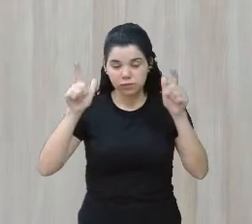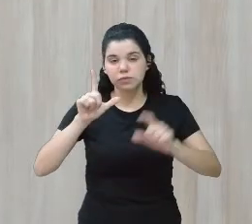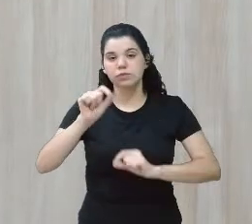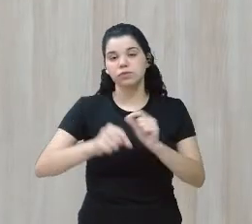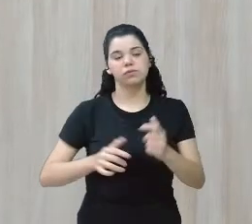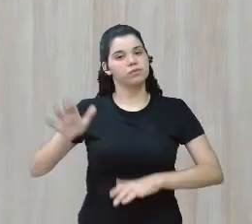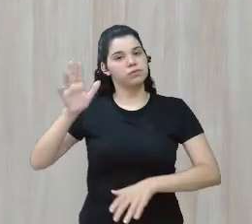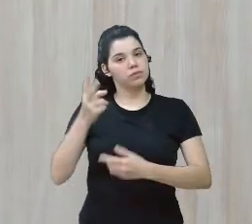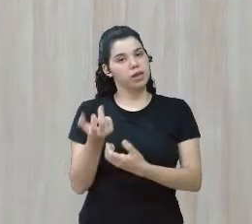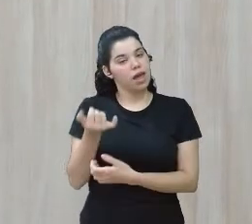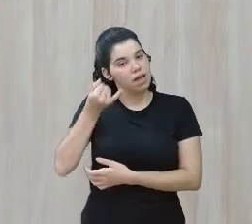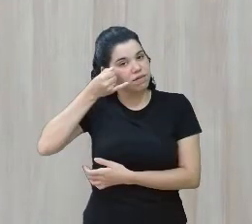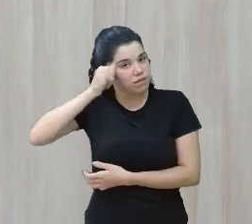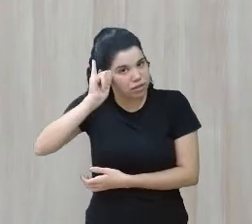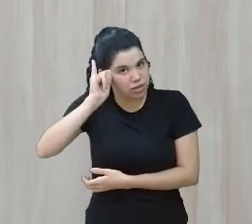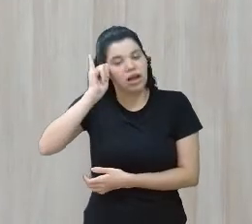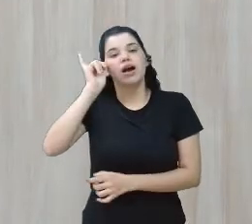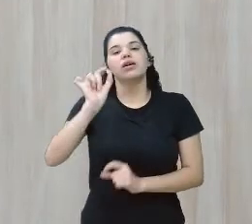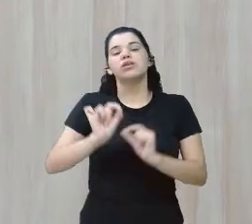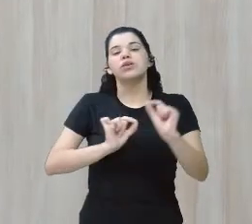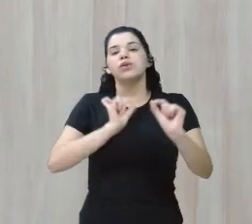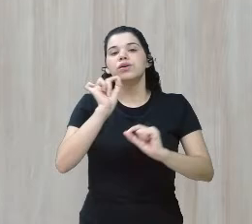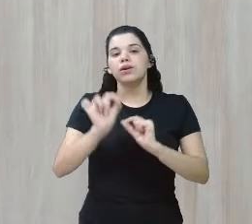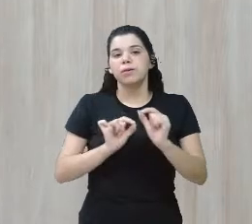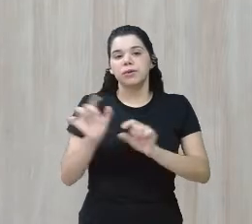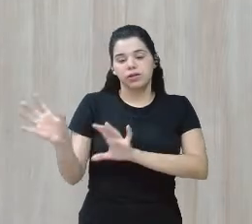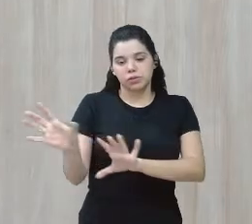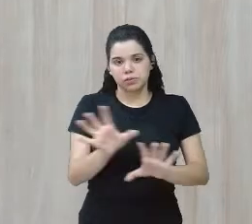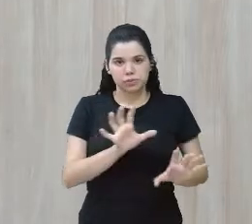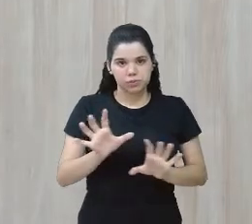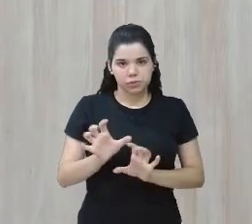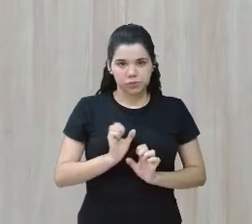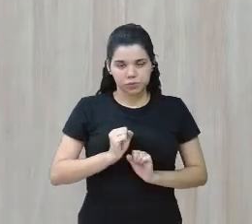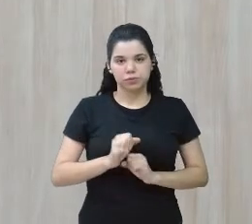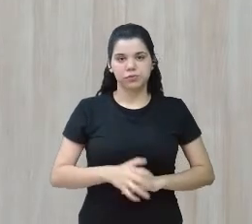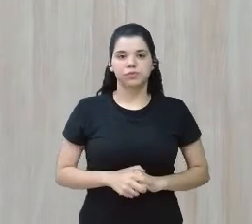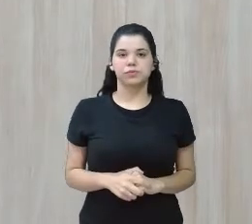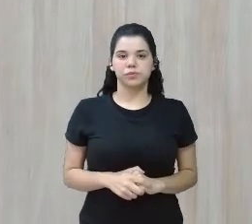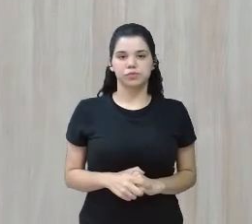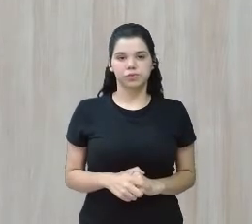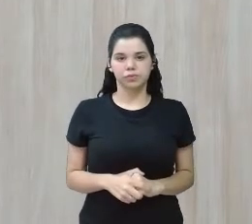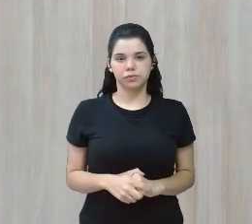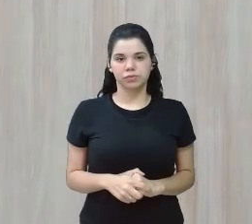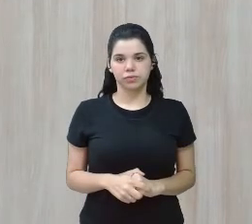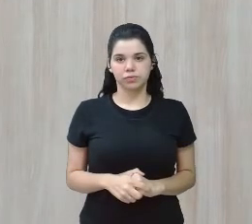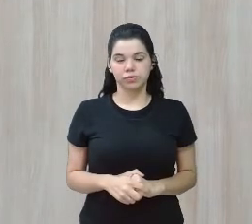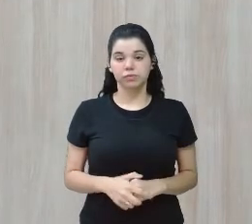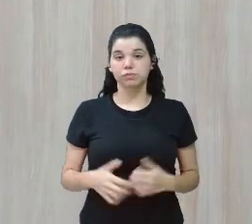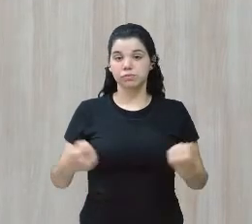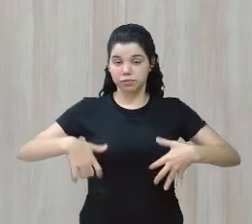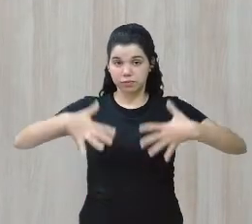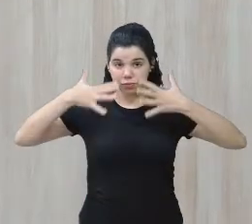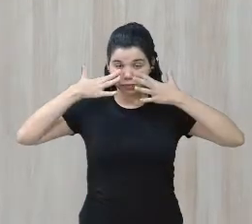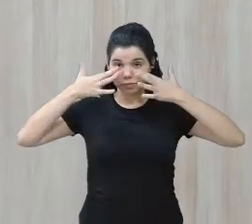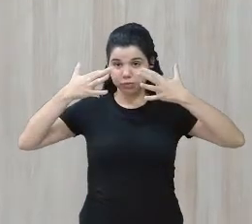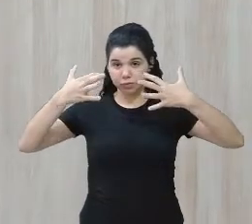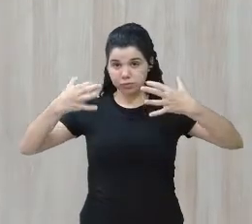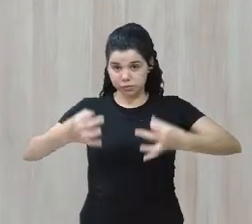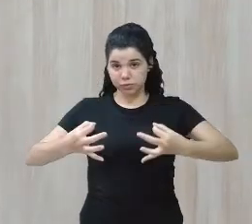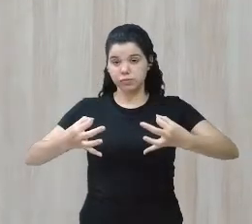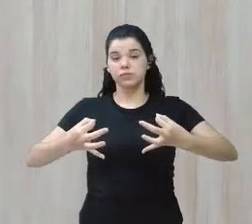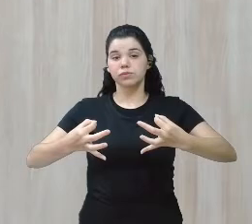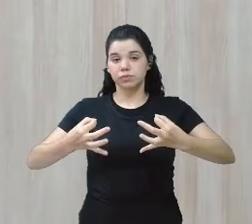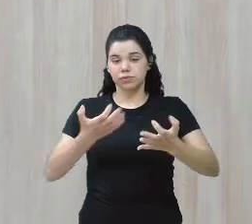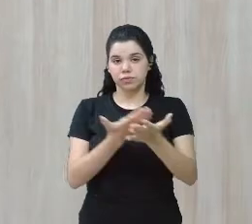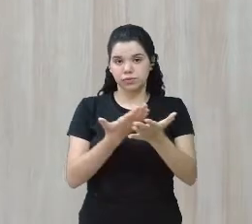da prevenção, né? Para não ser contaminado pelo vírus, tá certo? Fiquem atentos aí, observem